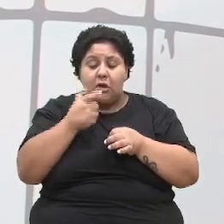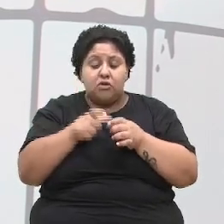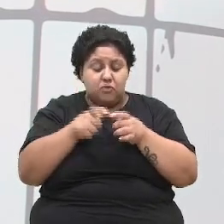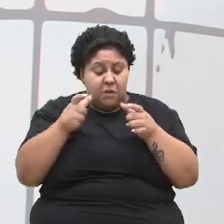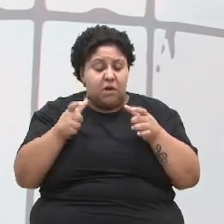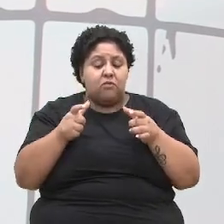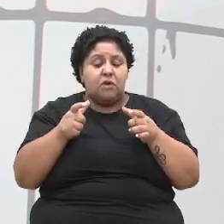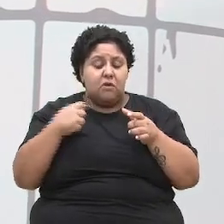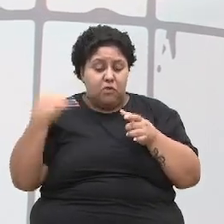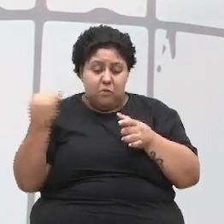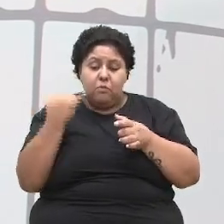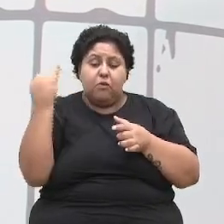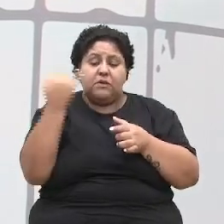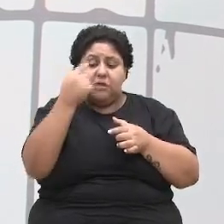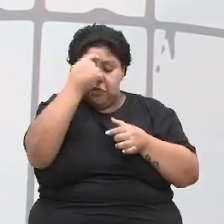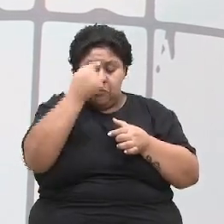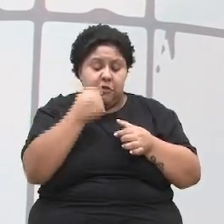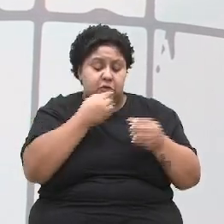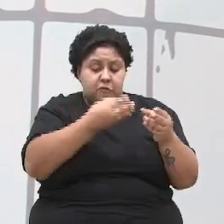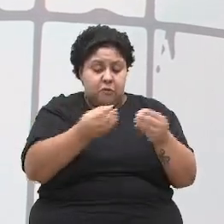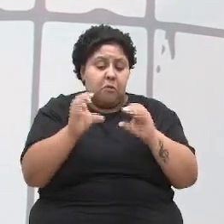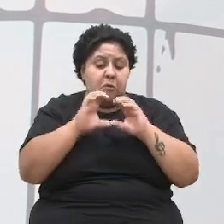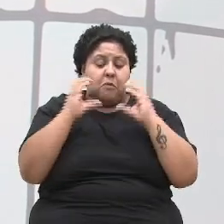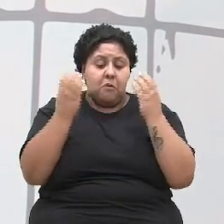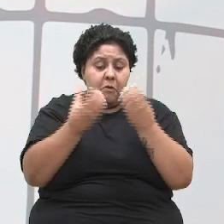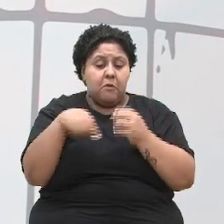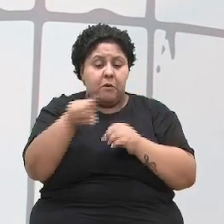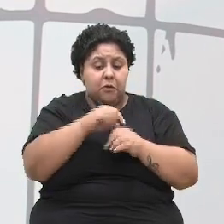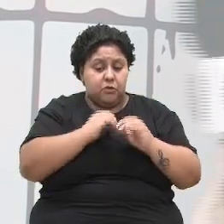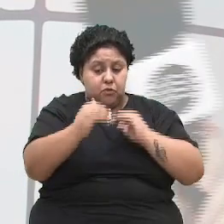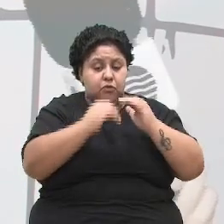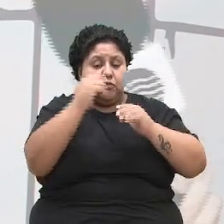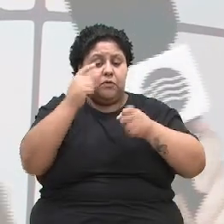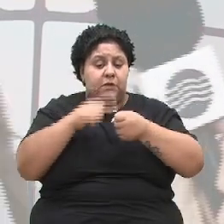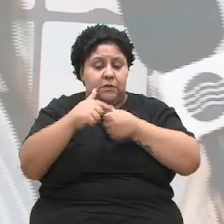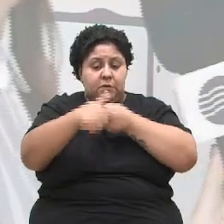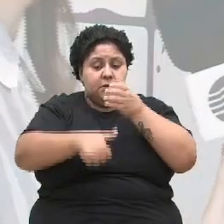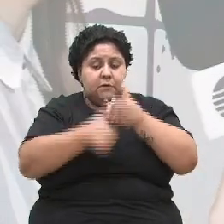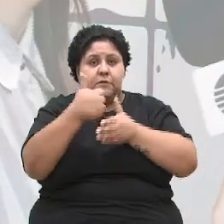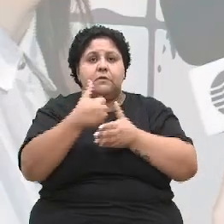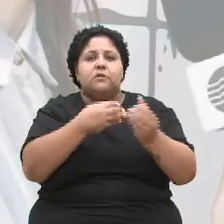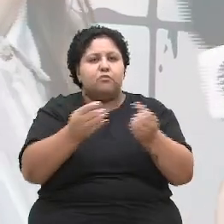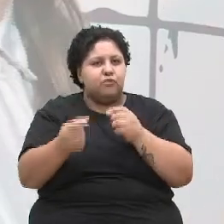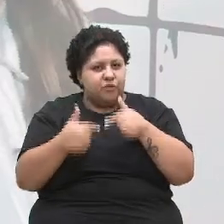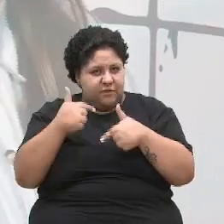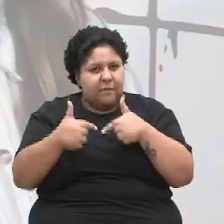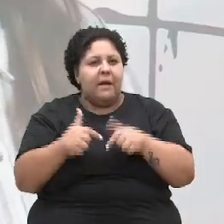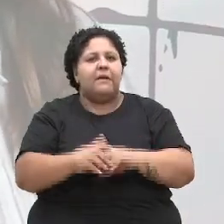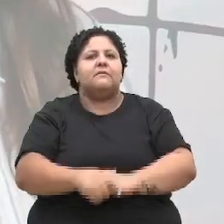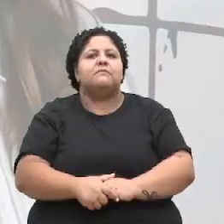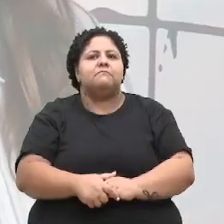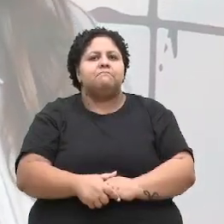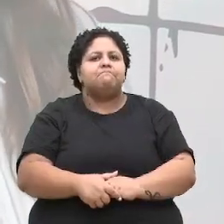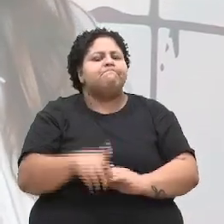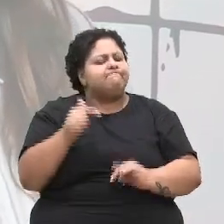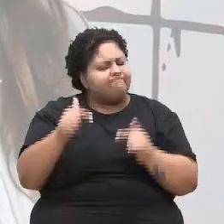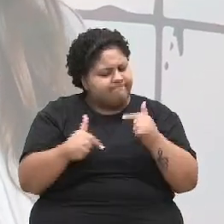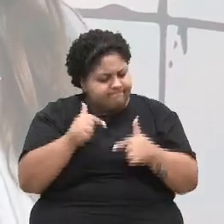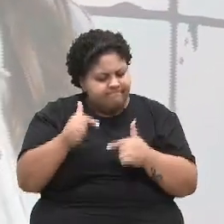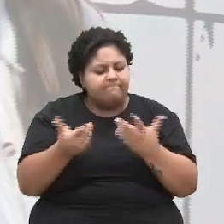é com a comunidade, para que a gente construa uma Caxias melhor. E muito trabalho, né, vereador? Trabalho, mas o trabalho